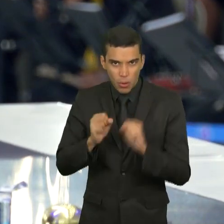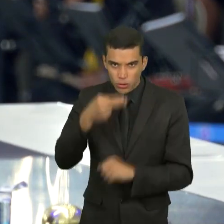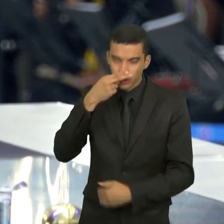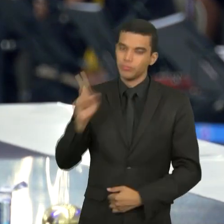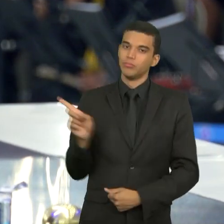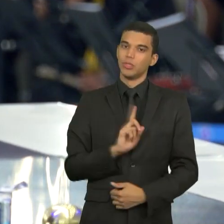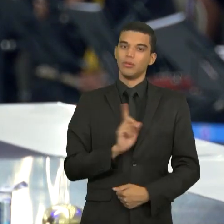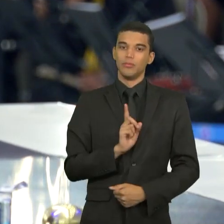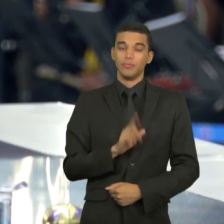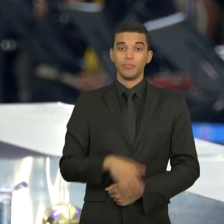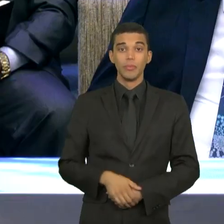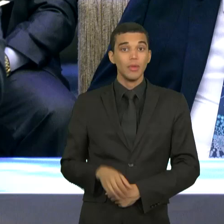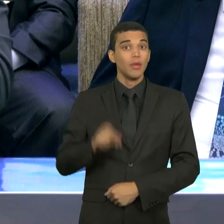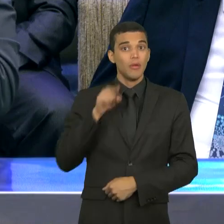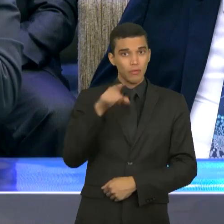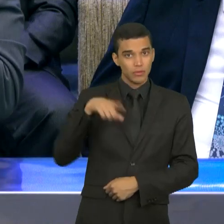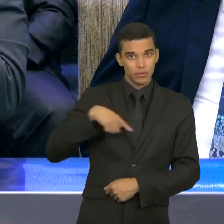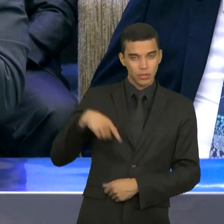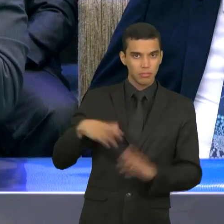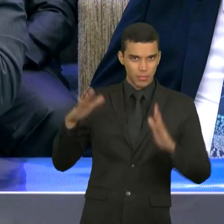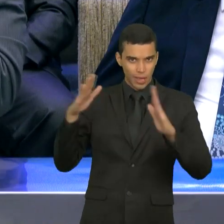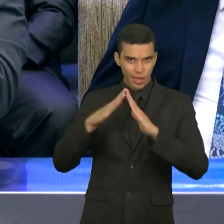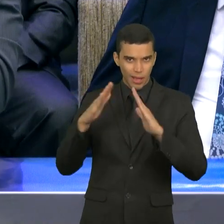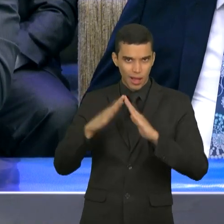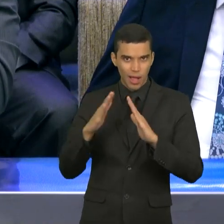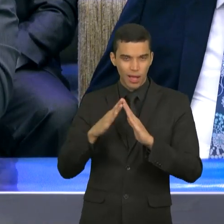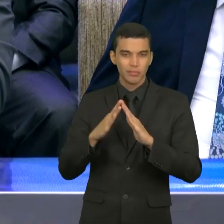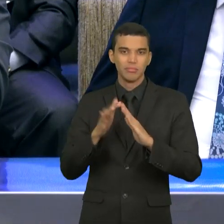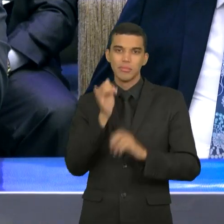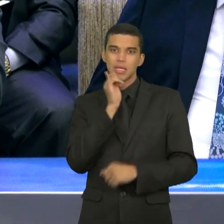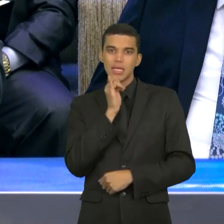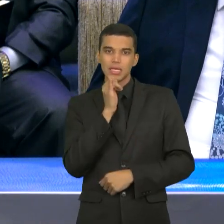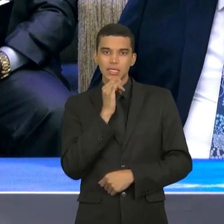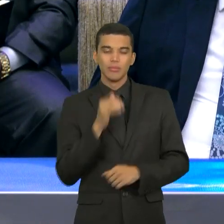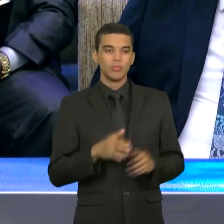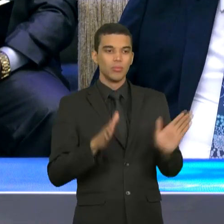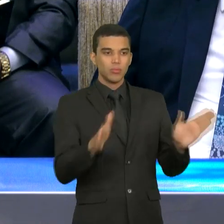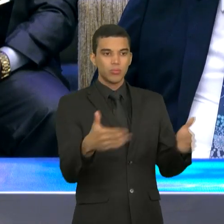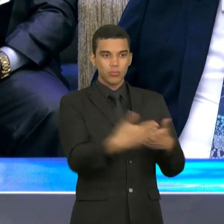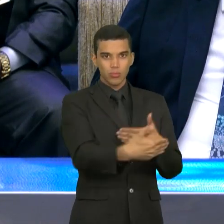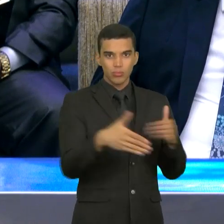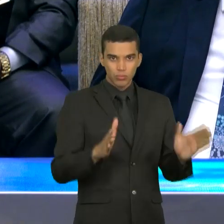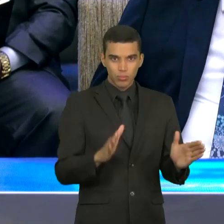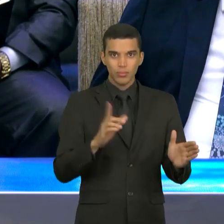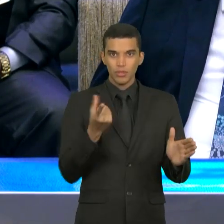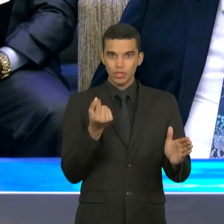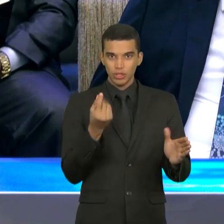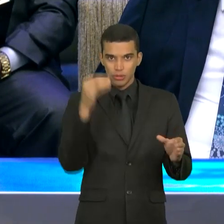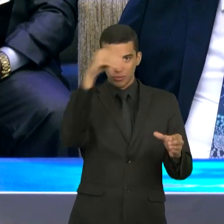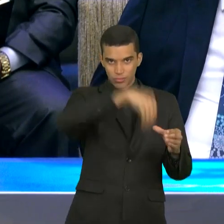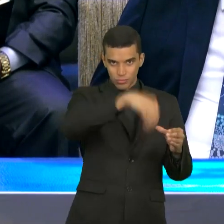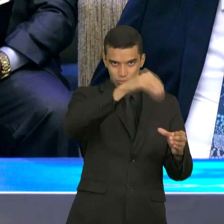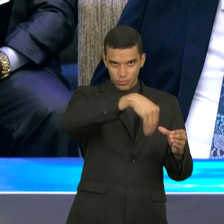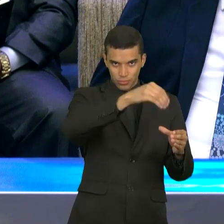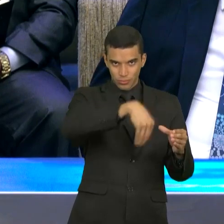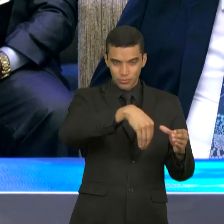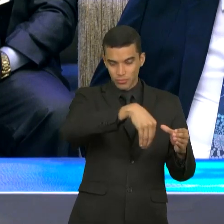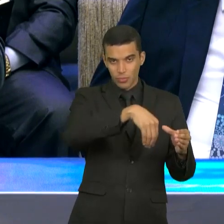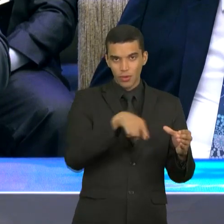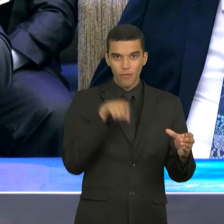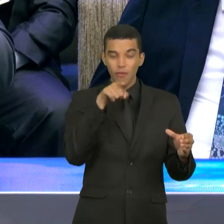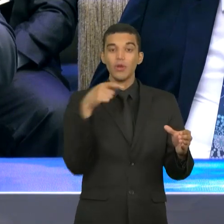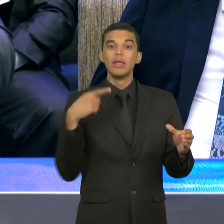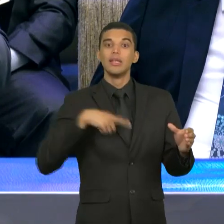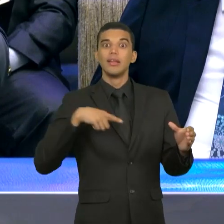coisas importantes e coisas valiosas você não coloca o cofre lá na varanda da casa você não deixa